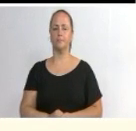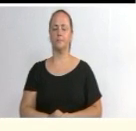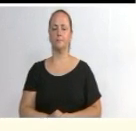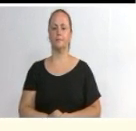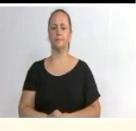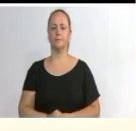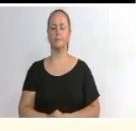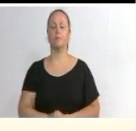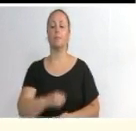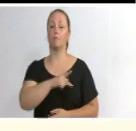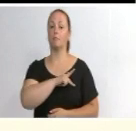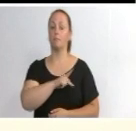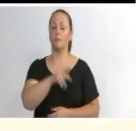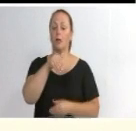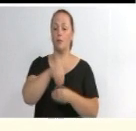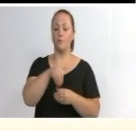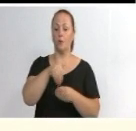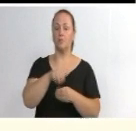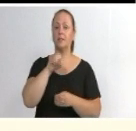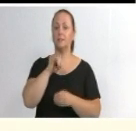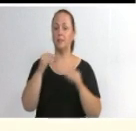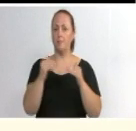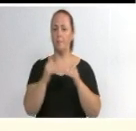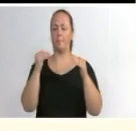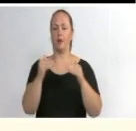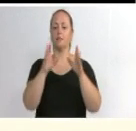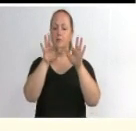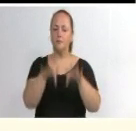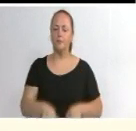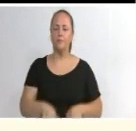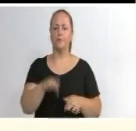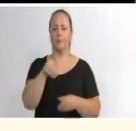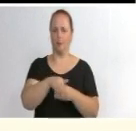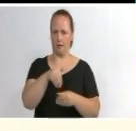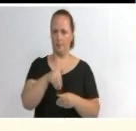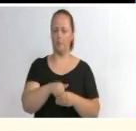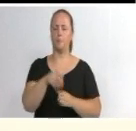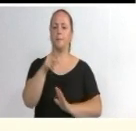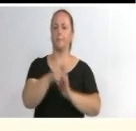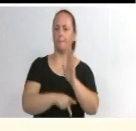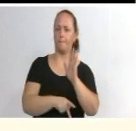O presidente só vota em caso de empate. Encerrada a votação, projeto